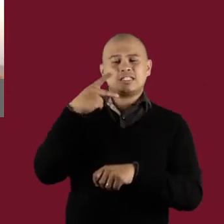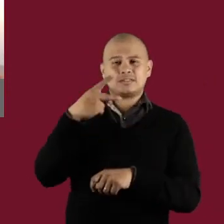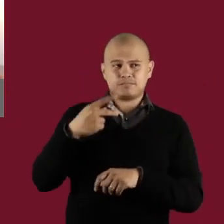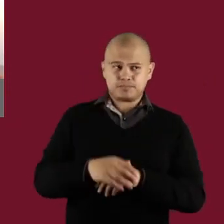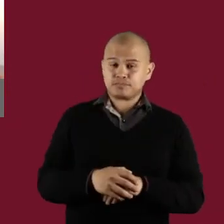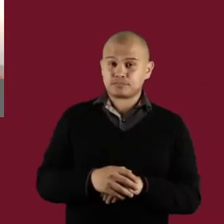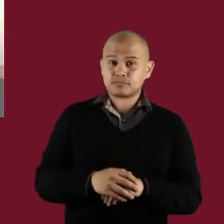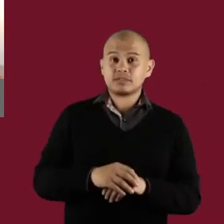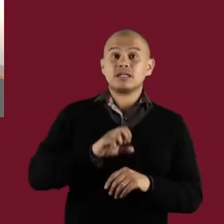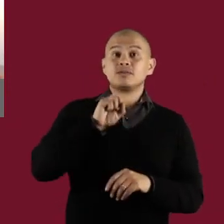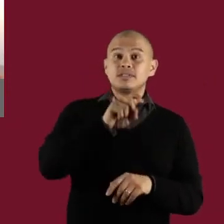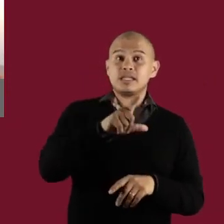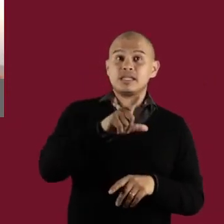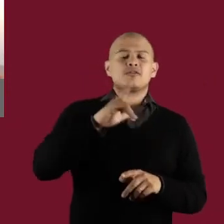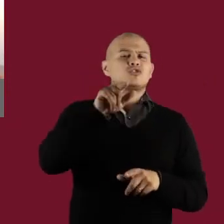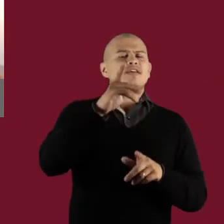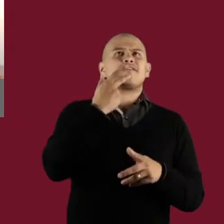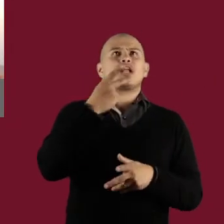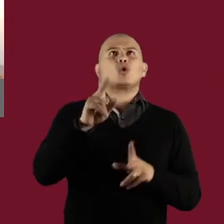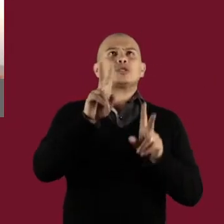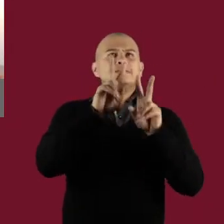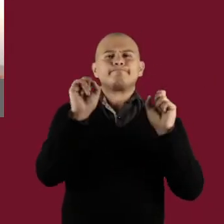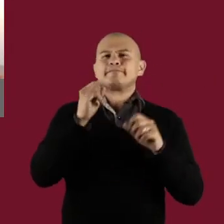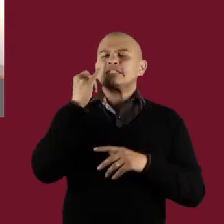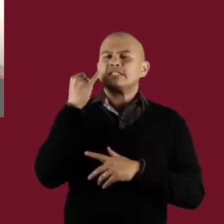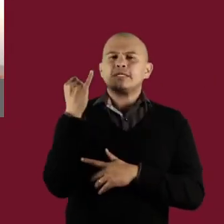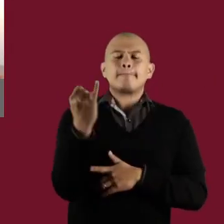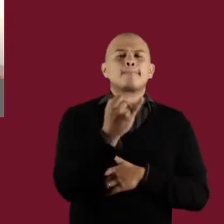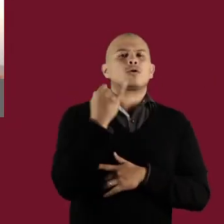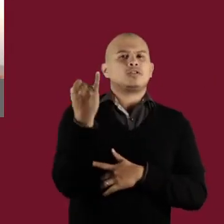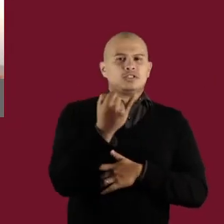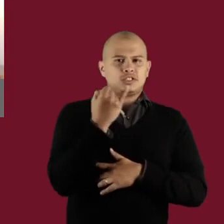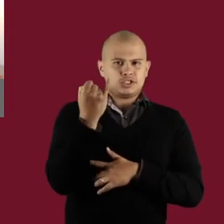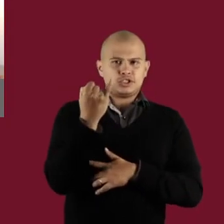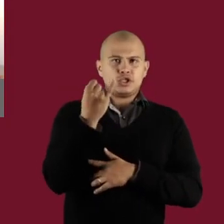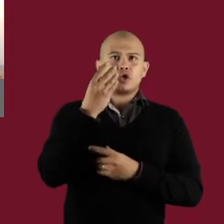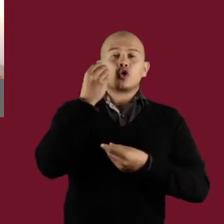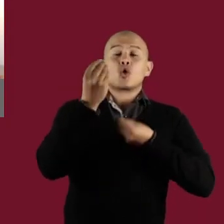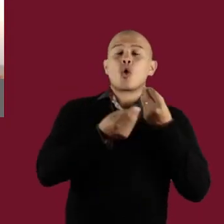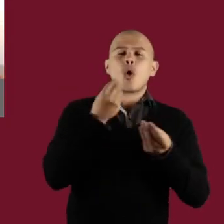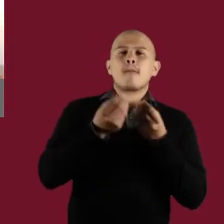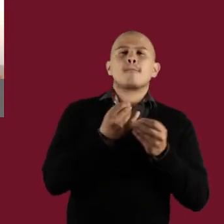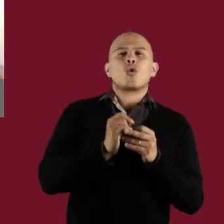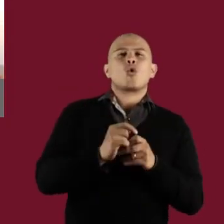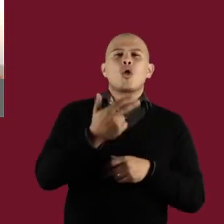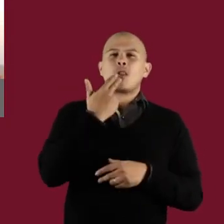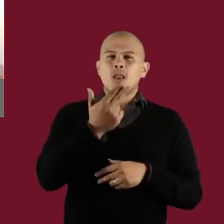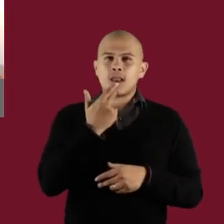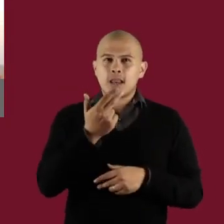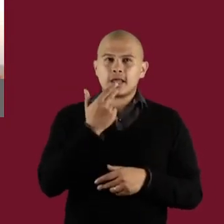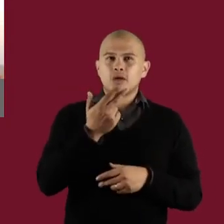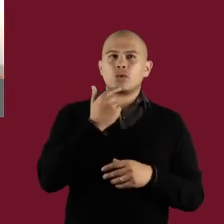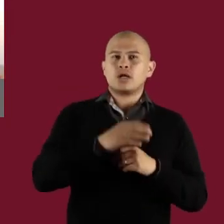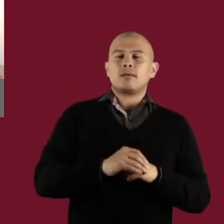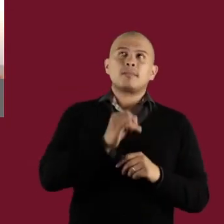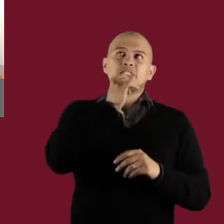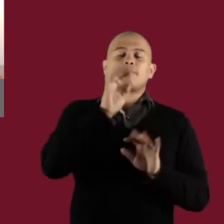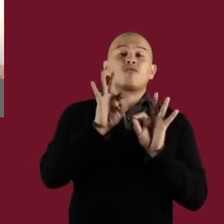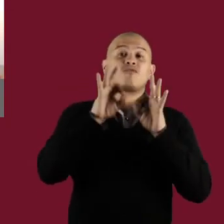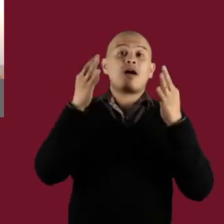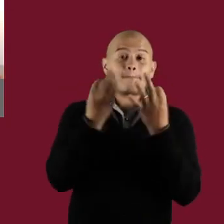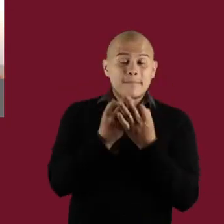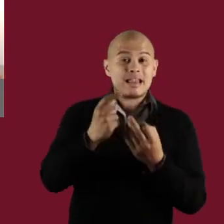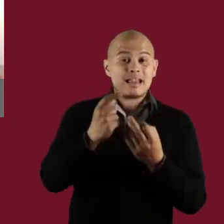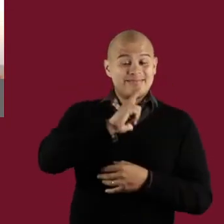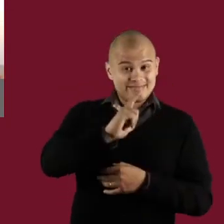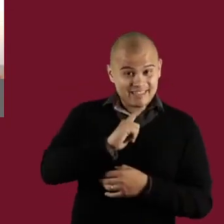você tocou num ponto importantíssimo, que é a questão da língua na diáspora. Ou seja, famílias que falam português e que querem que seus